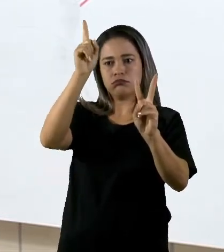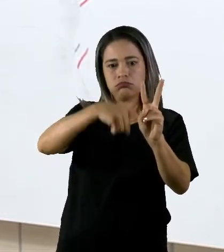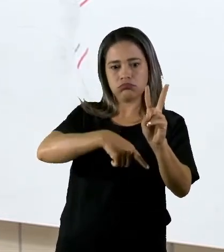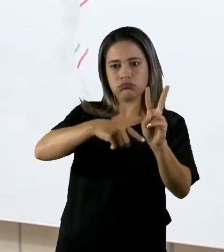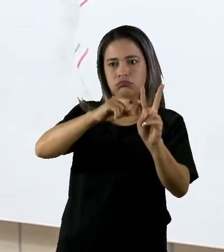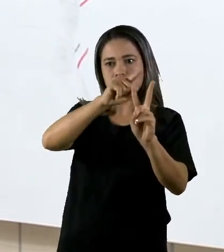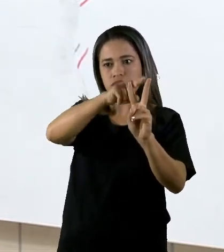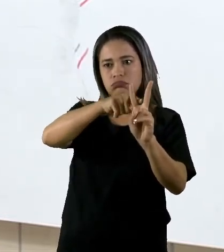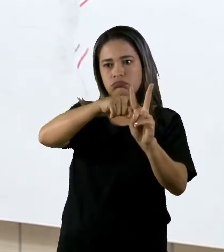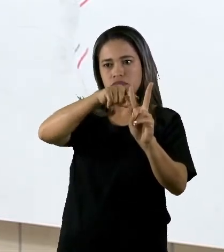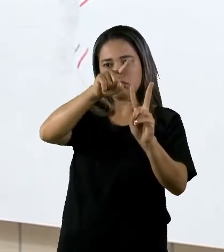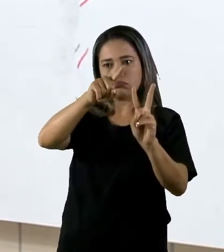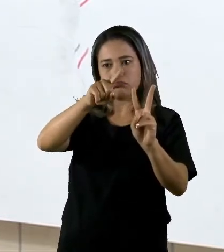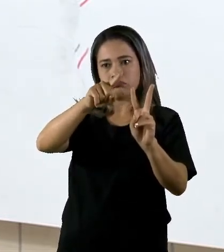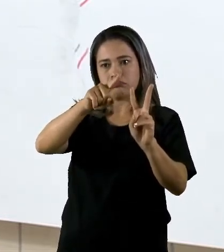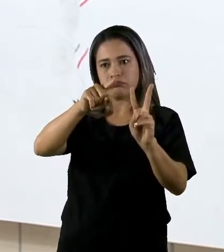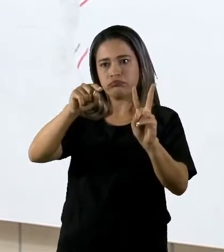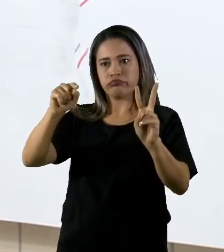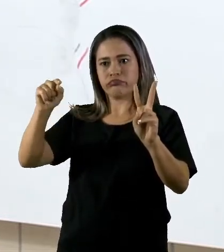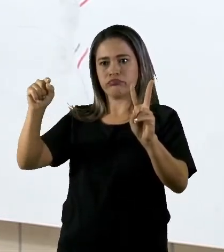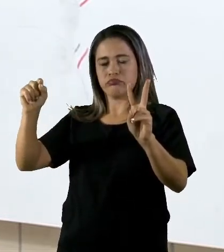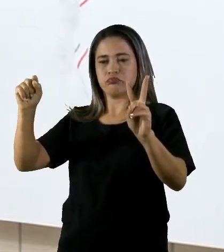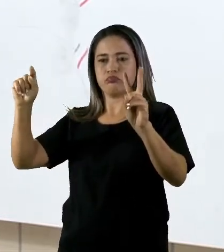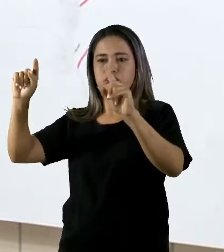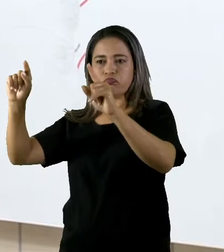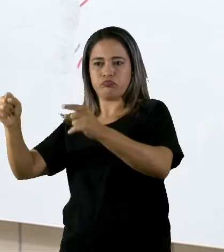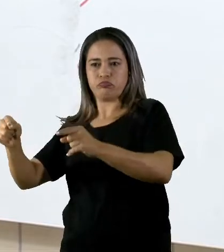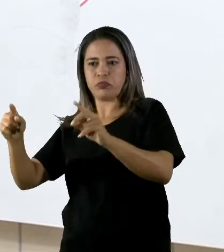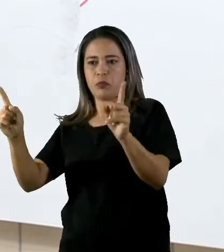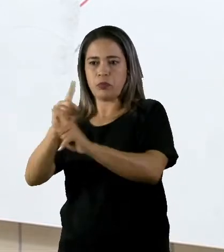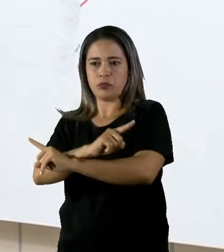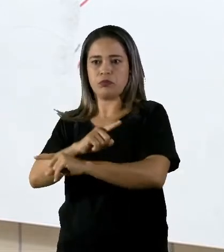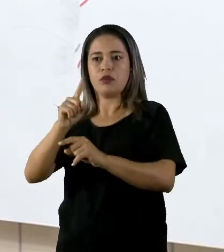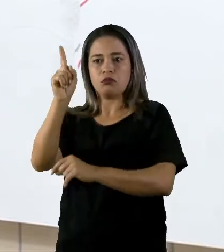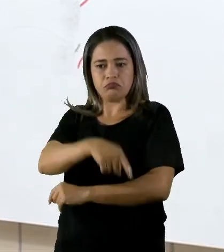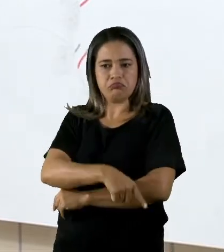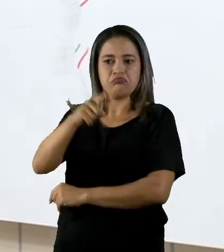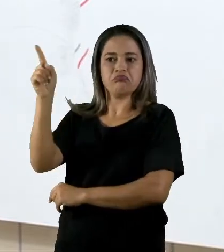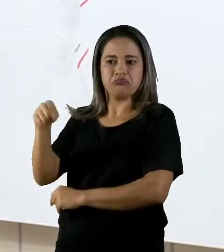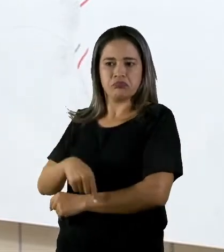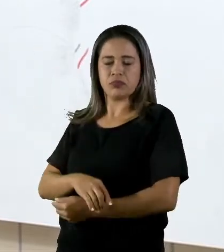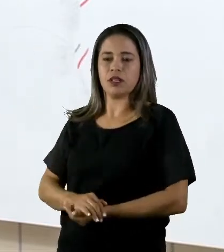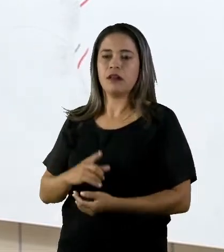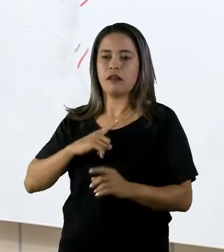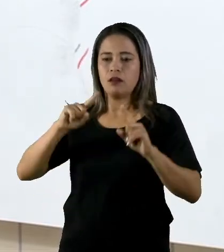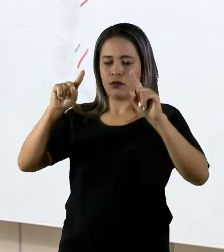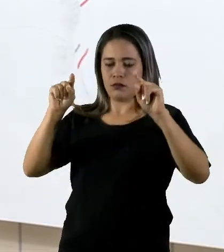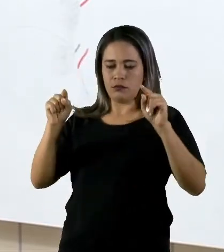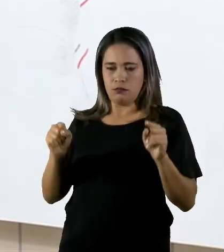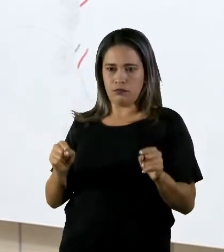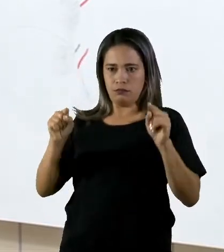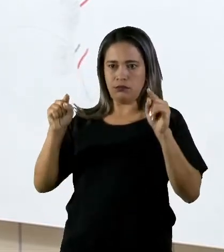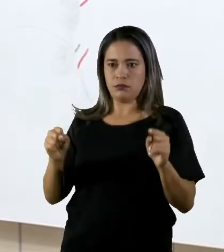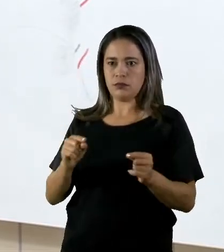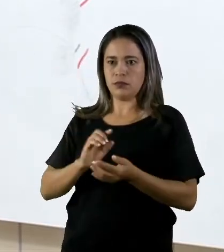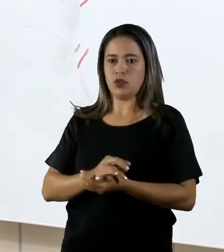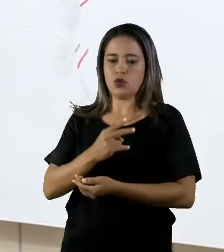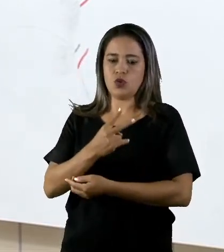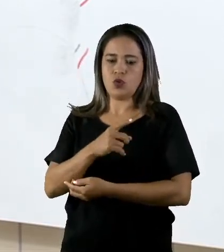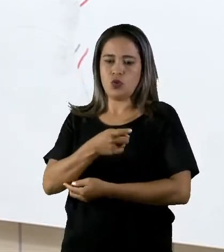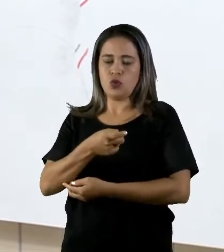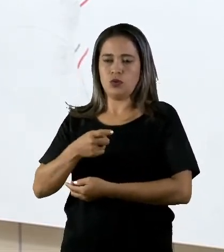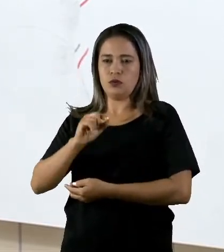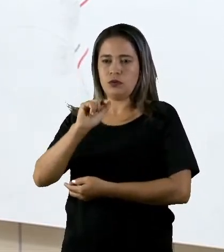anulam. Então você consegue extrair o que está dentro do radical. Então, 2x ao quadrado mais x